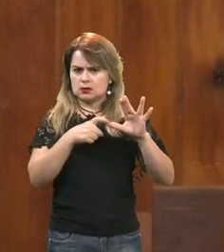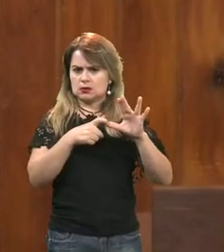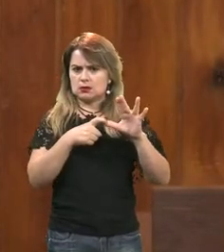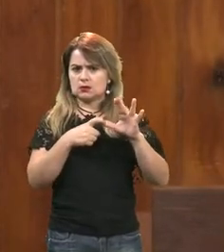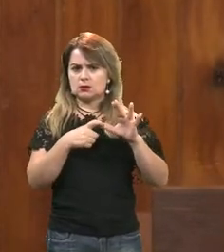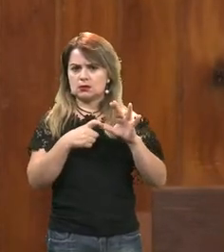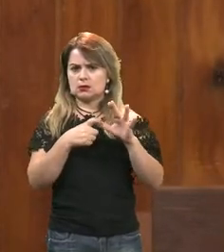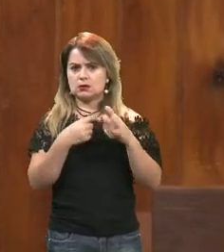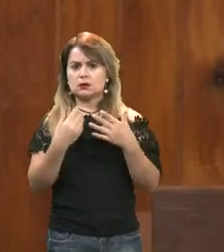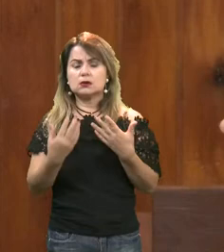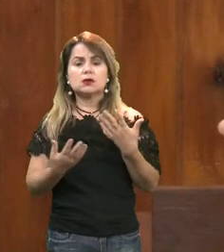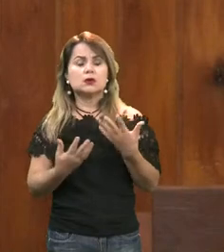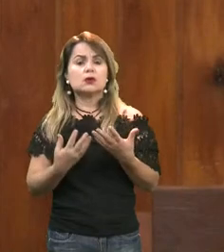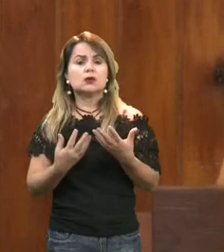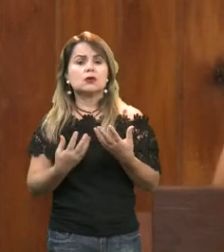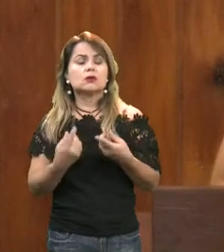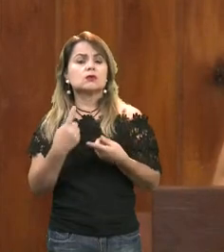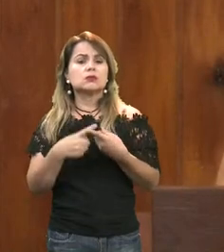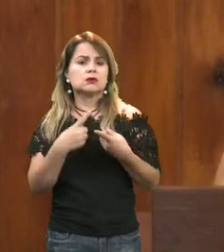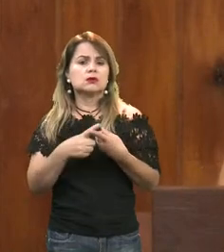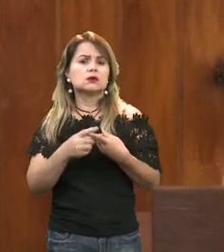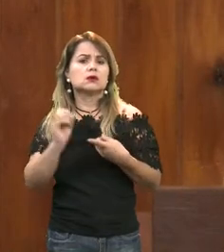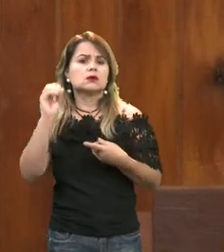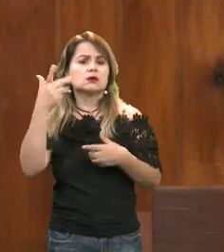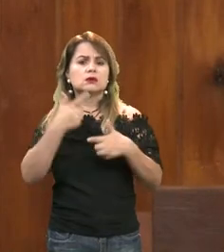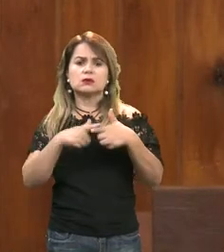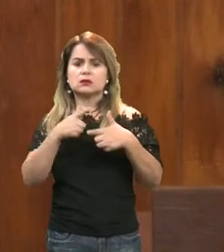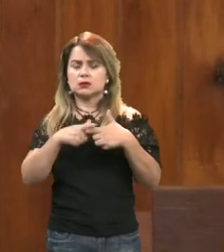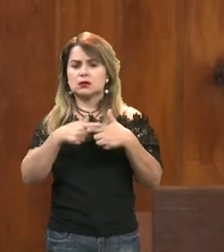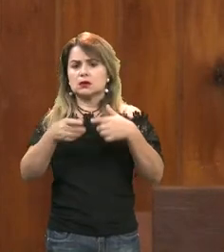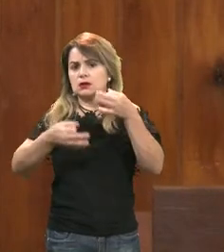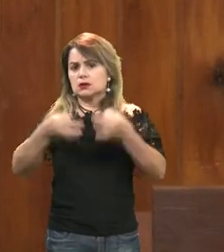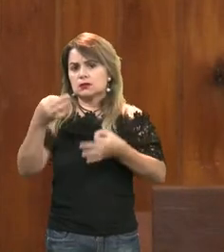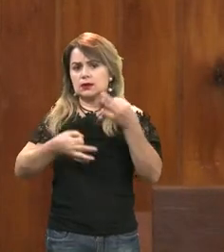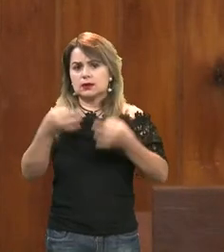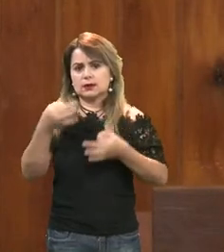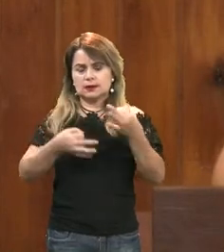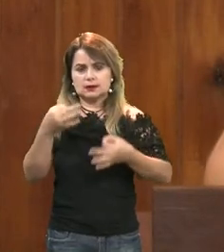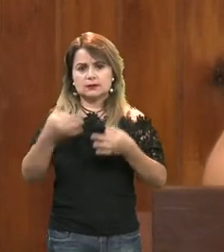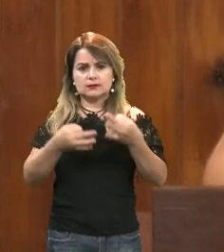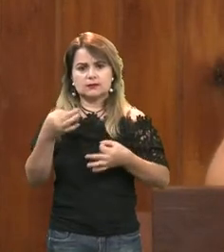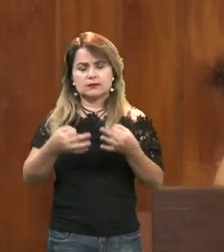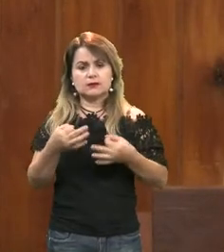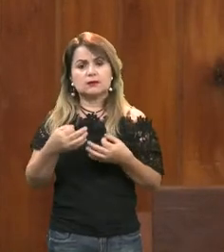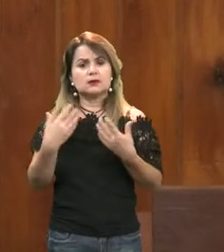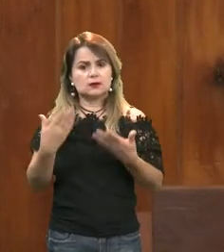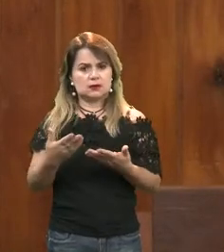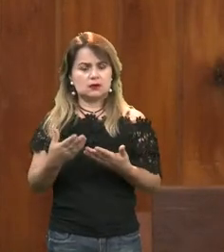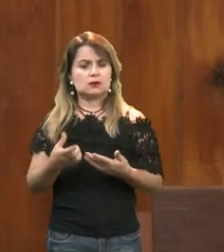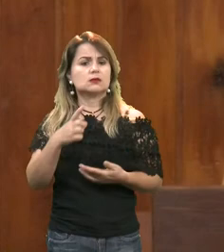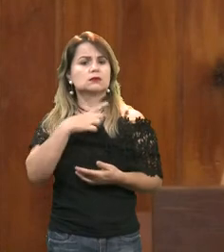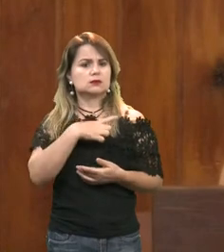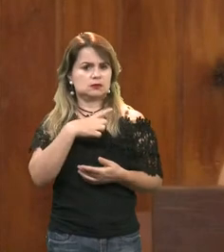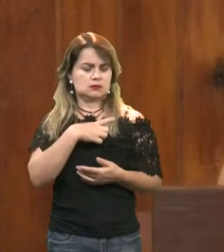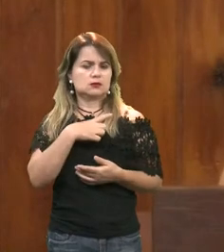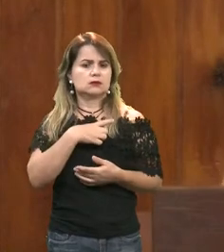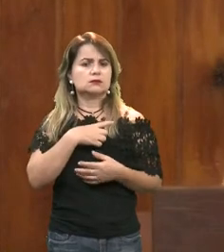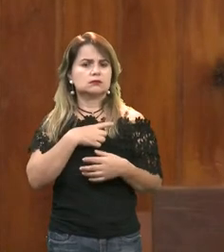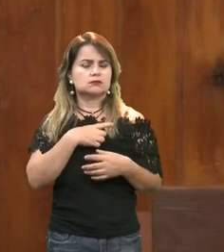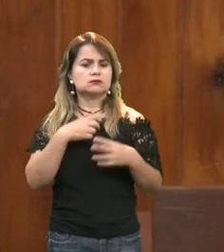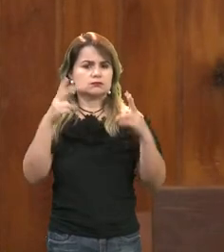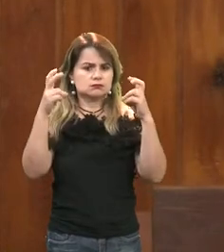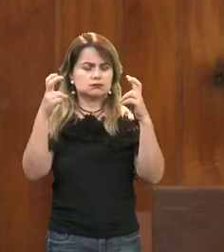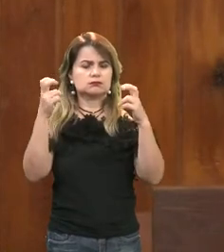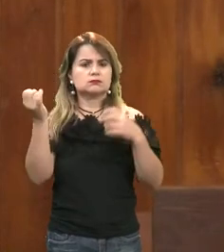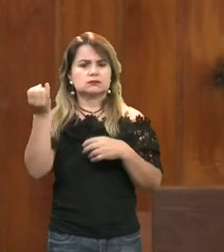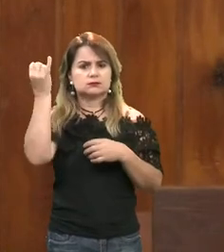seria o nosso embrólio jurídico? E aqui é que mora a grande questão. Esse